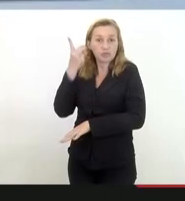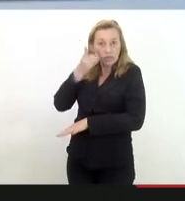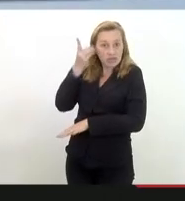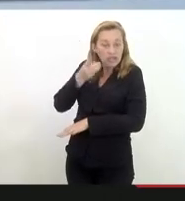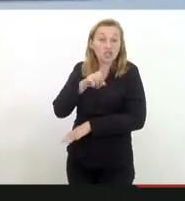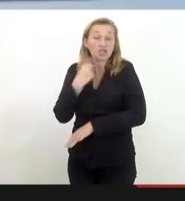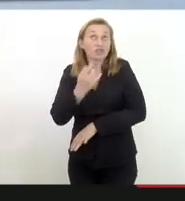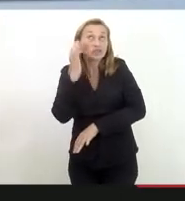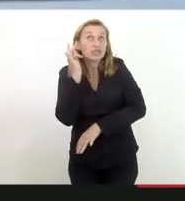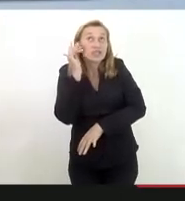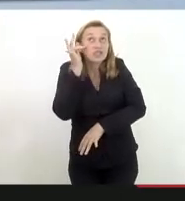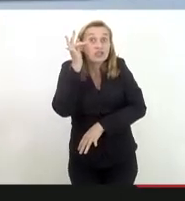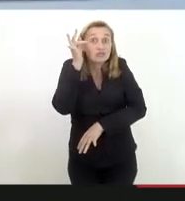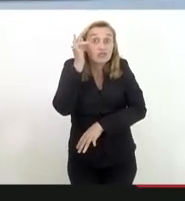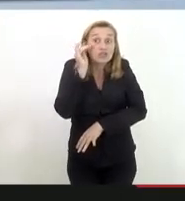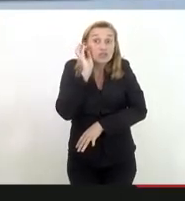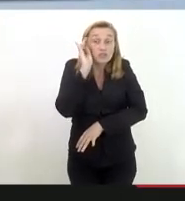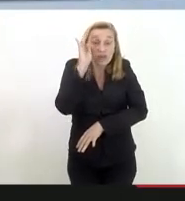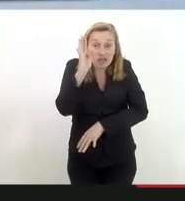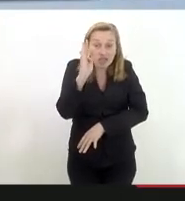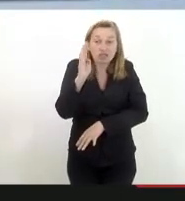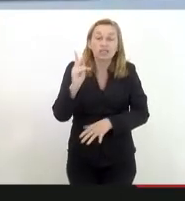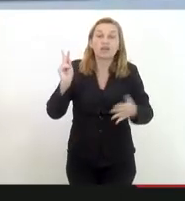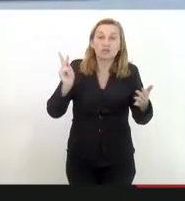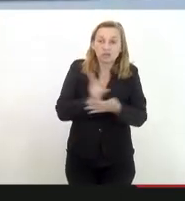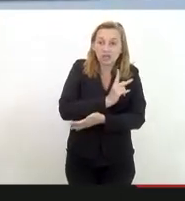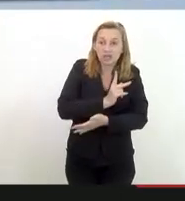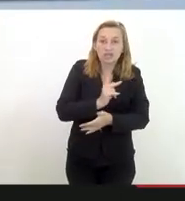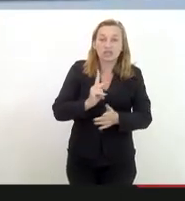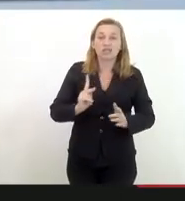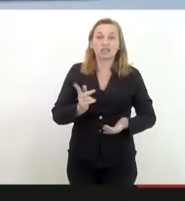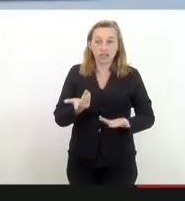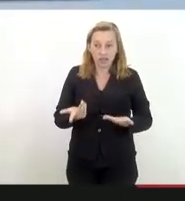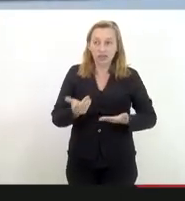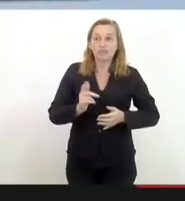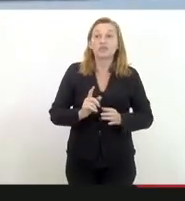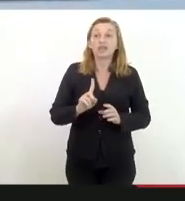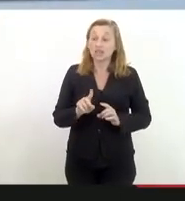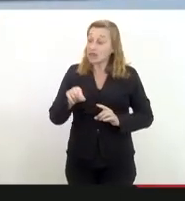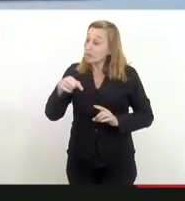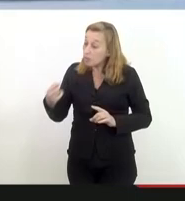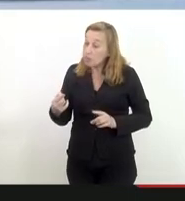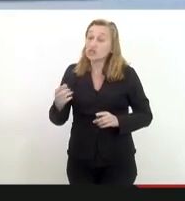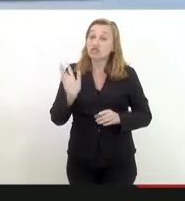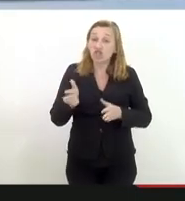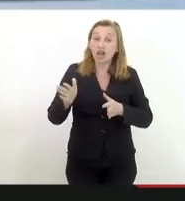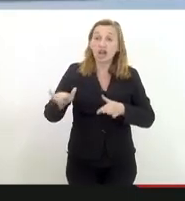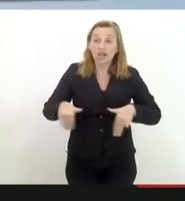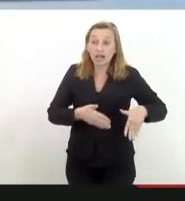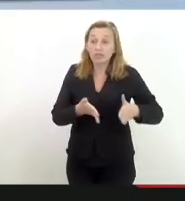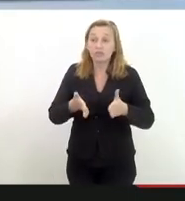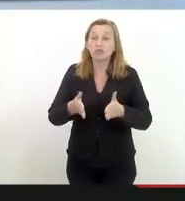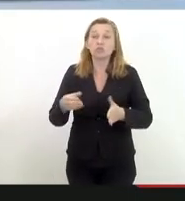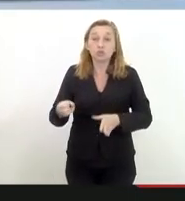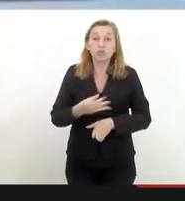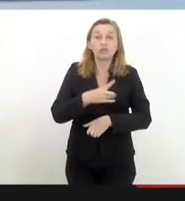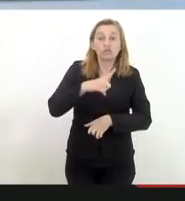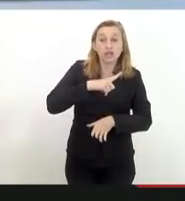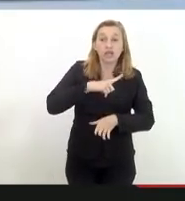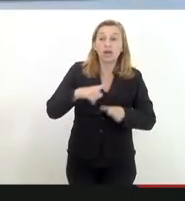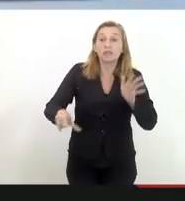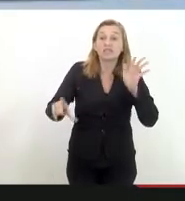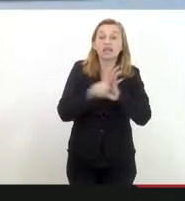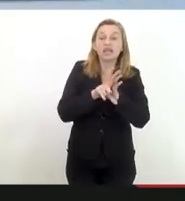muita esperança de que ele vingue e que funcione muito, e depois dele já abriu caminhos para essa lei